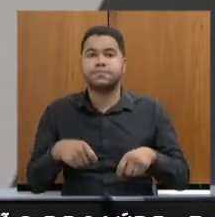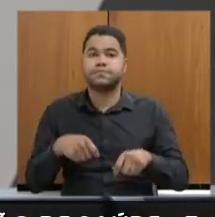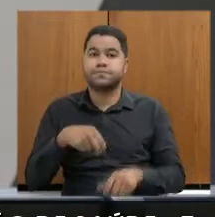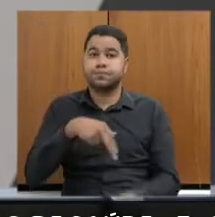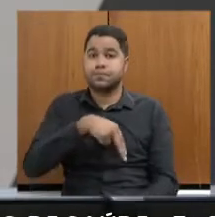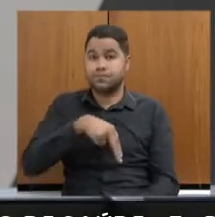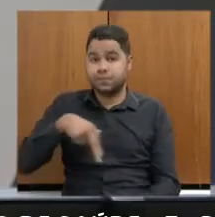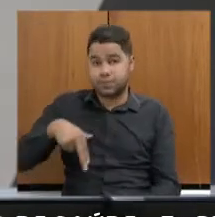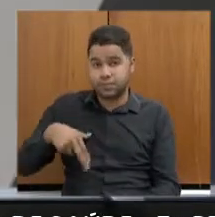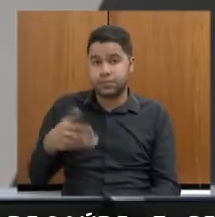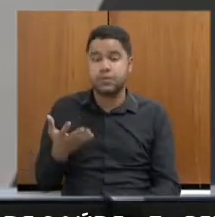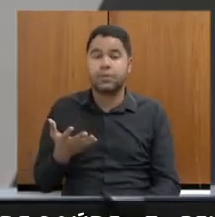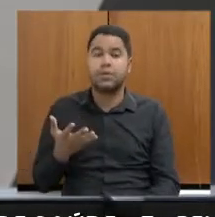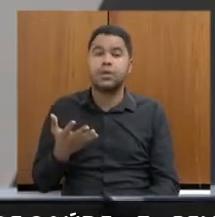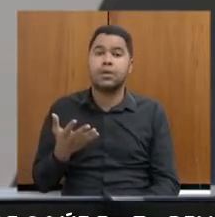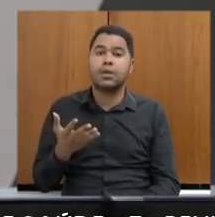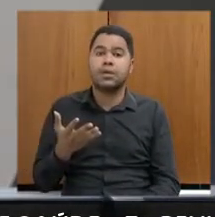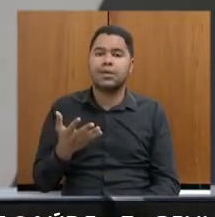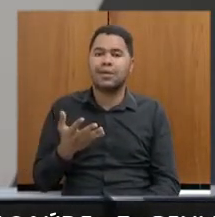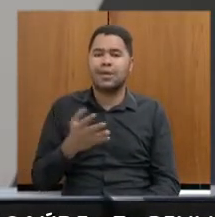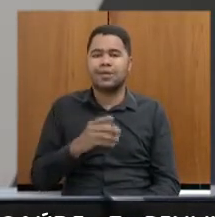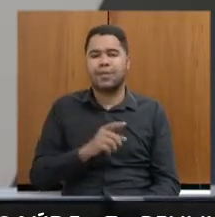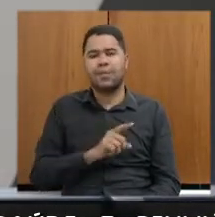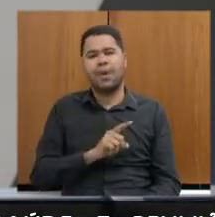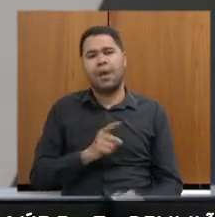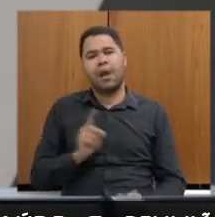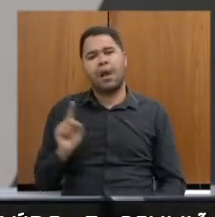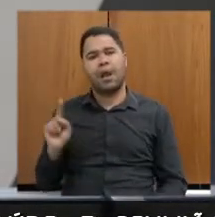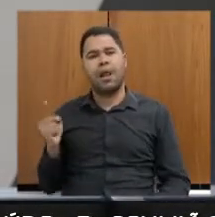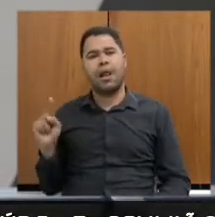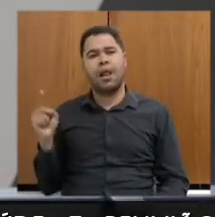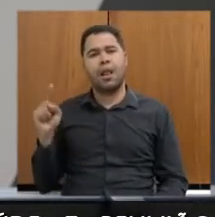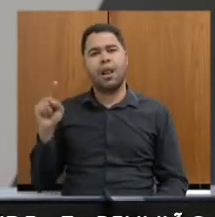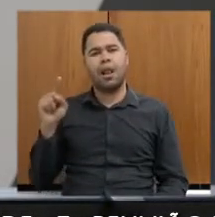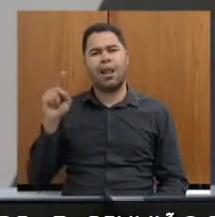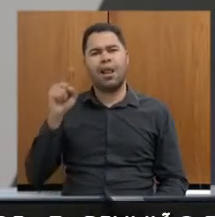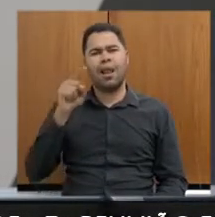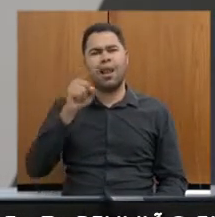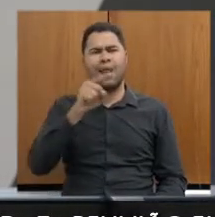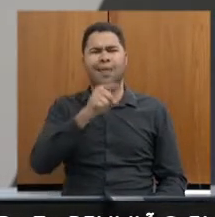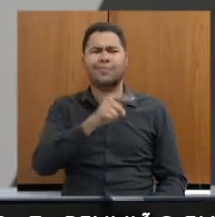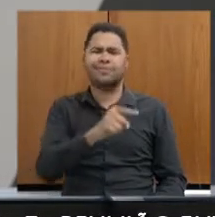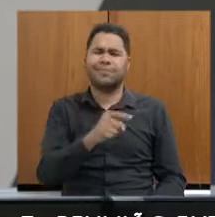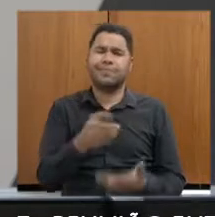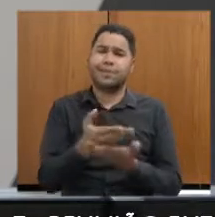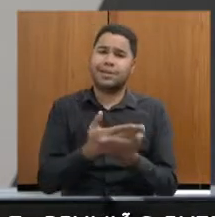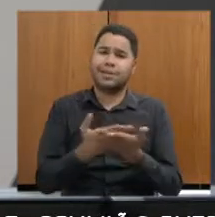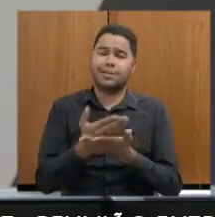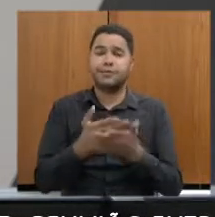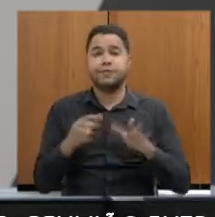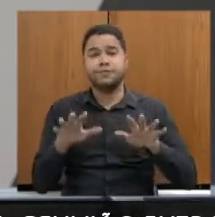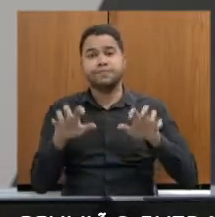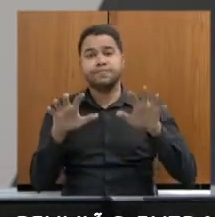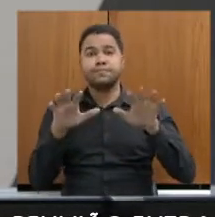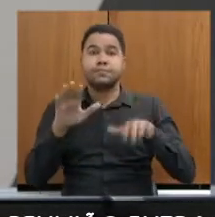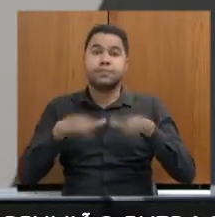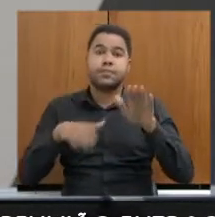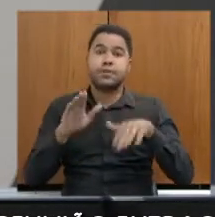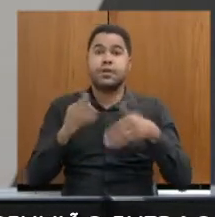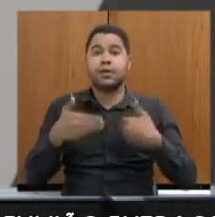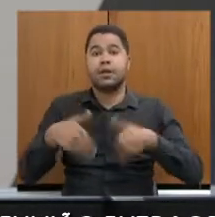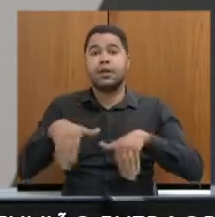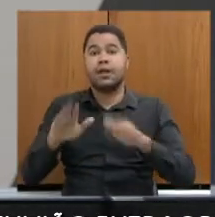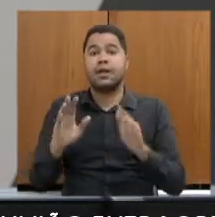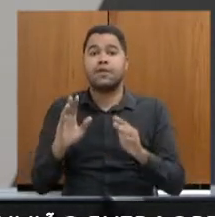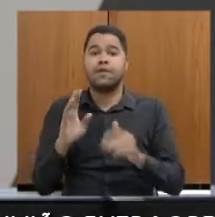que os pacientes não tenham que se deslocar na essa distância lá no tratamento de câncer às vezes leva 45 pacientes